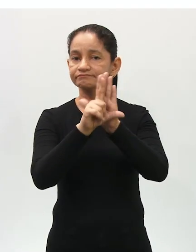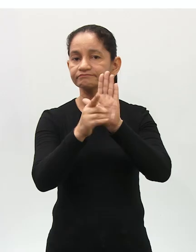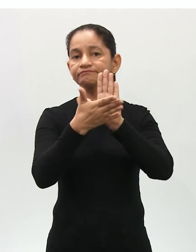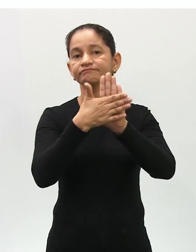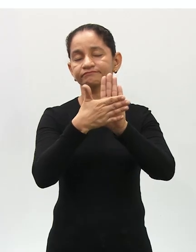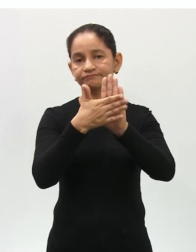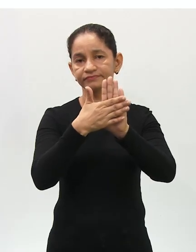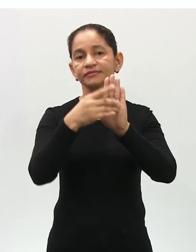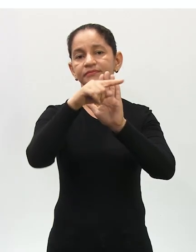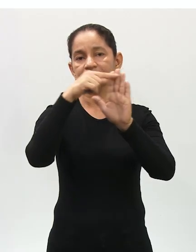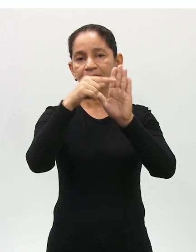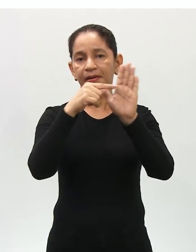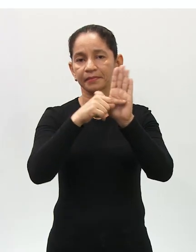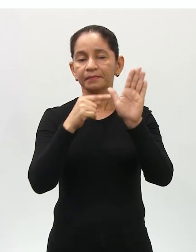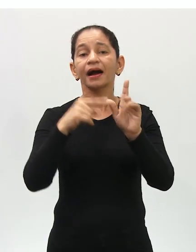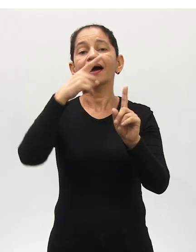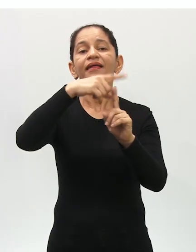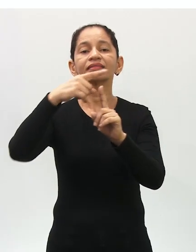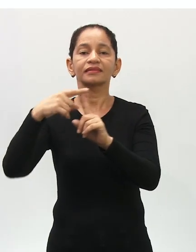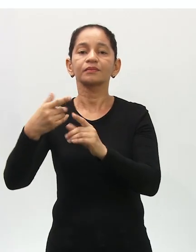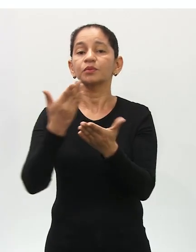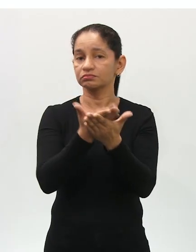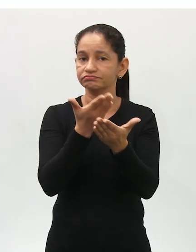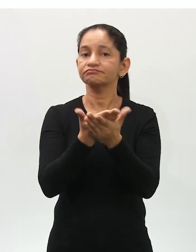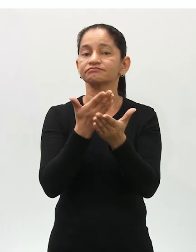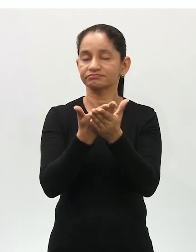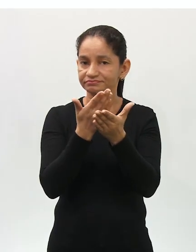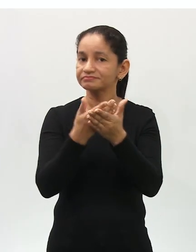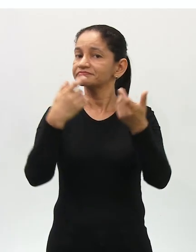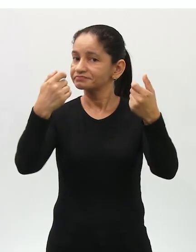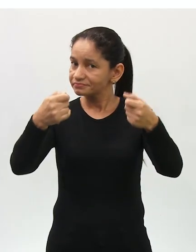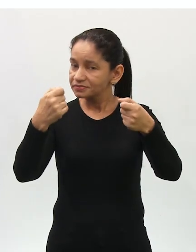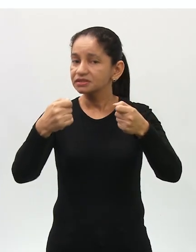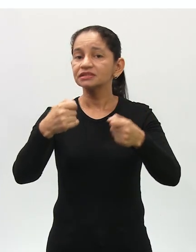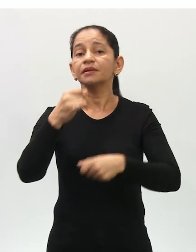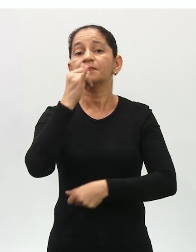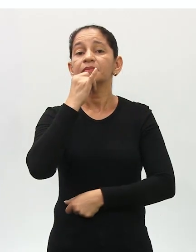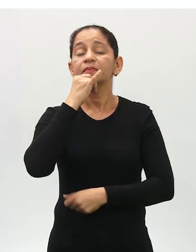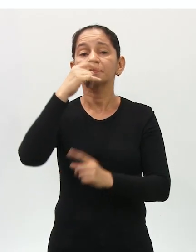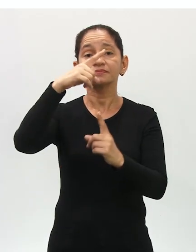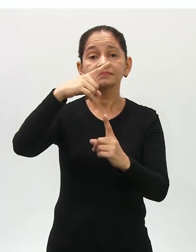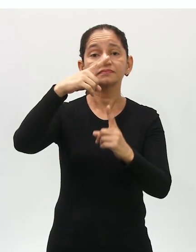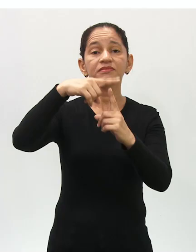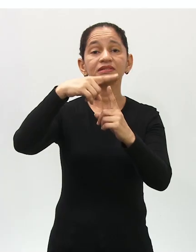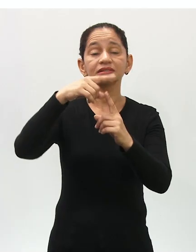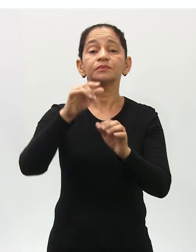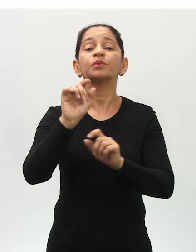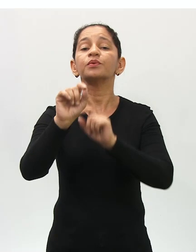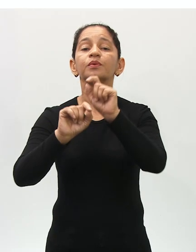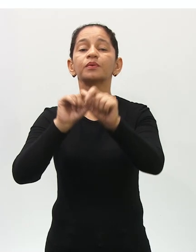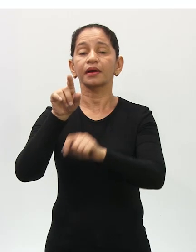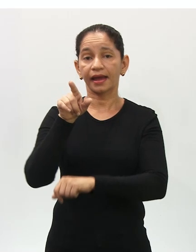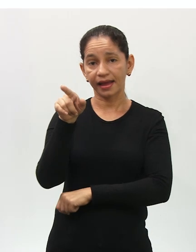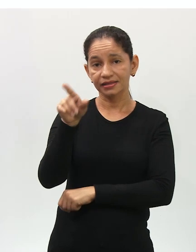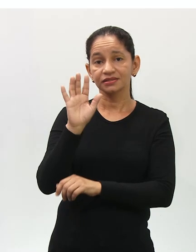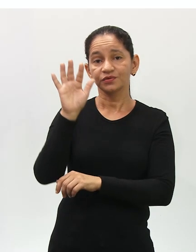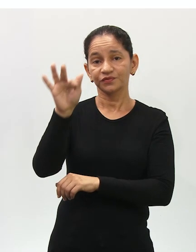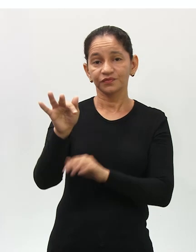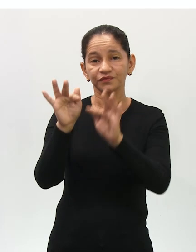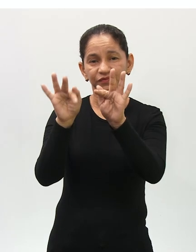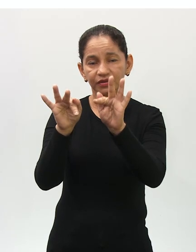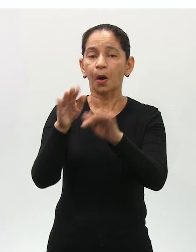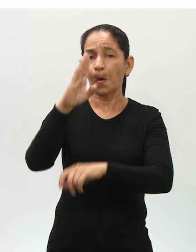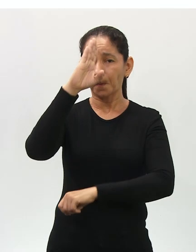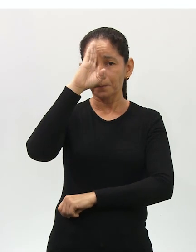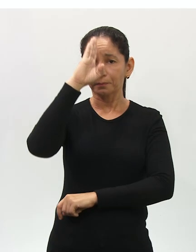normatiza essas numerações e classificações que a gente utiliza. Em relação ao tipo, também quero fazer um comentário, que o tipo pode